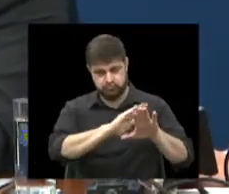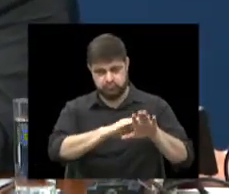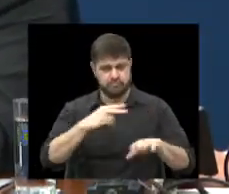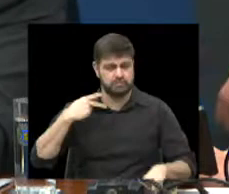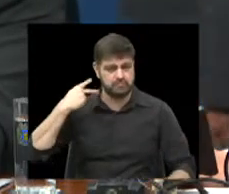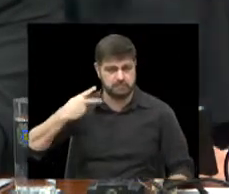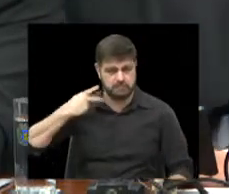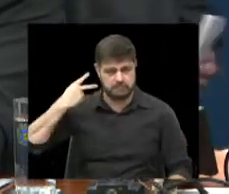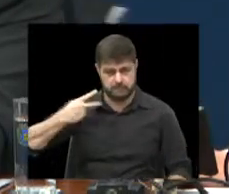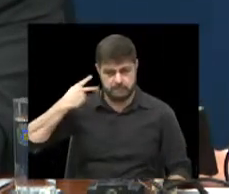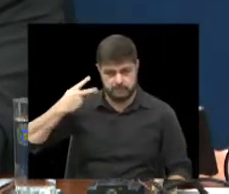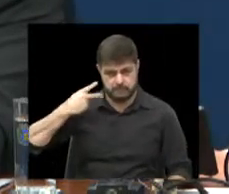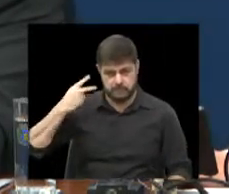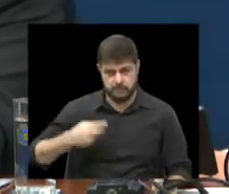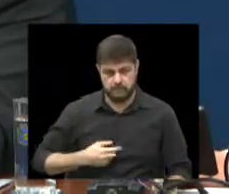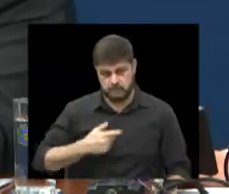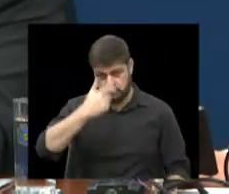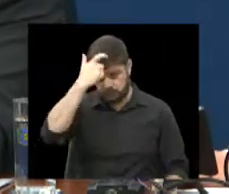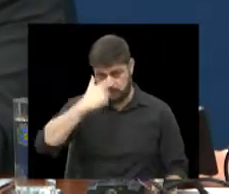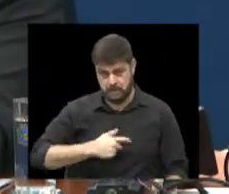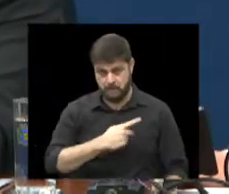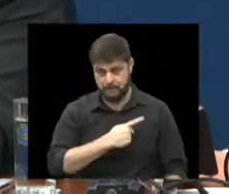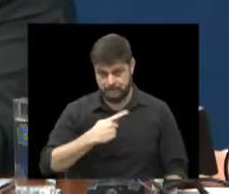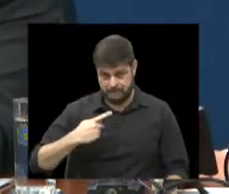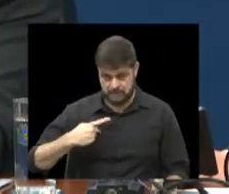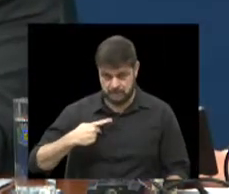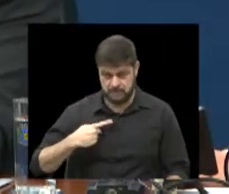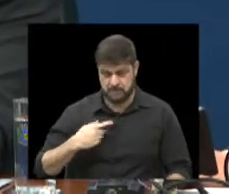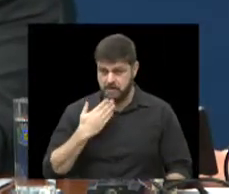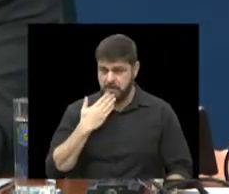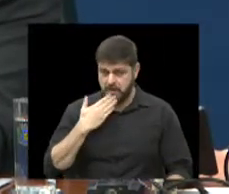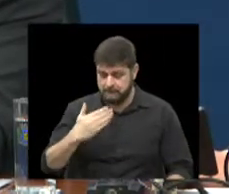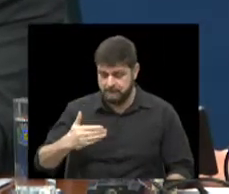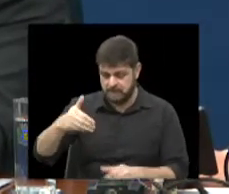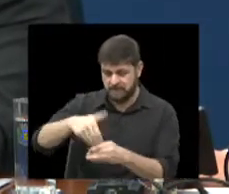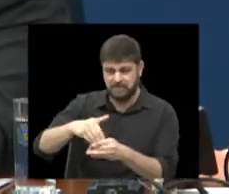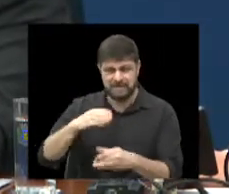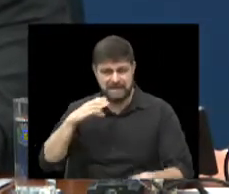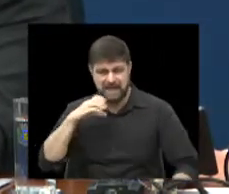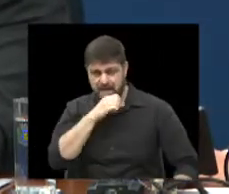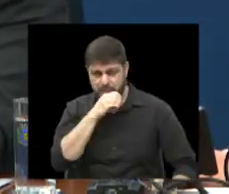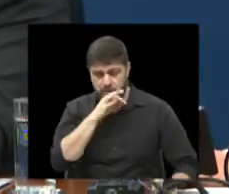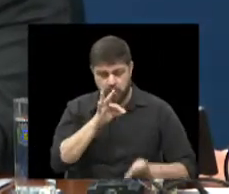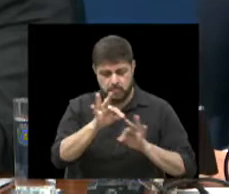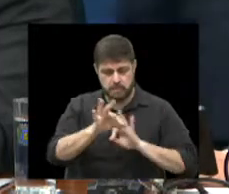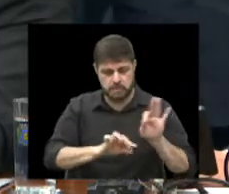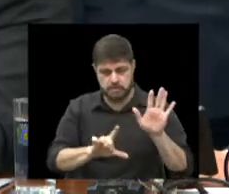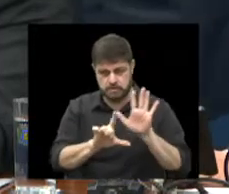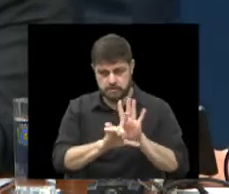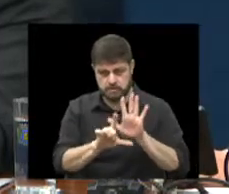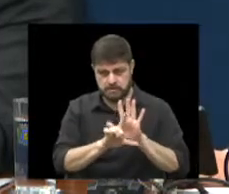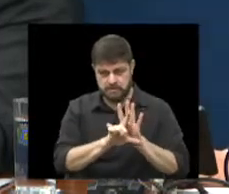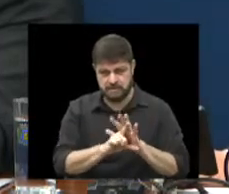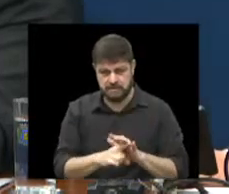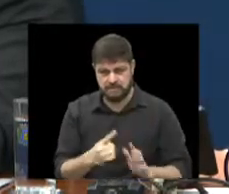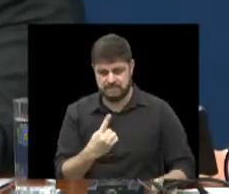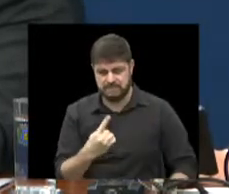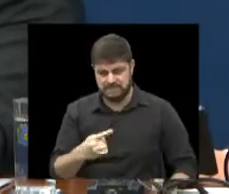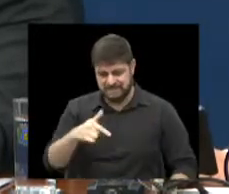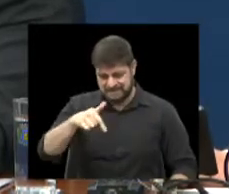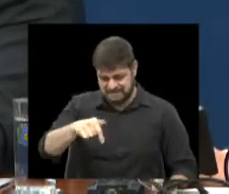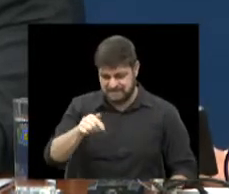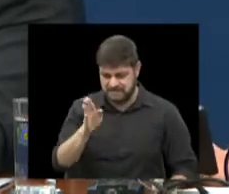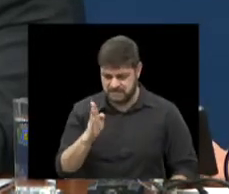1734 de autoria desse vereador, que requer a tramitação em regime de urgência do PLO 117/2017, o